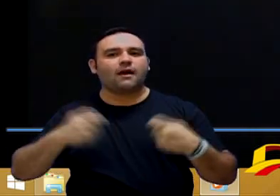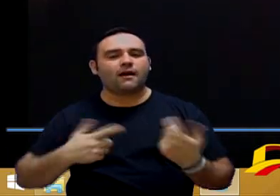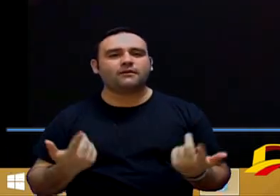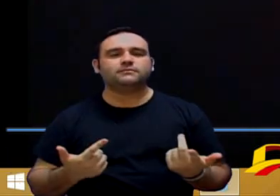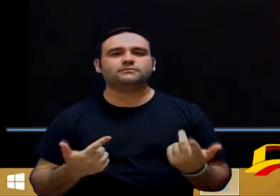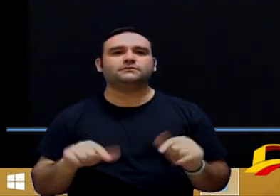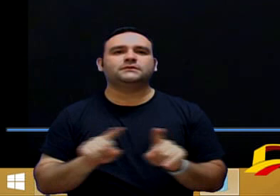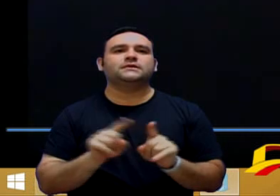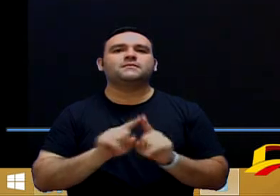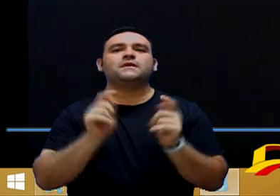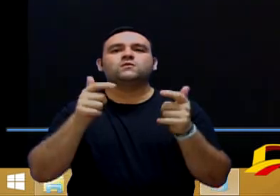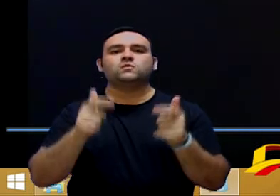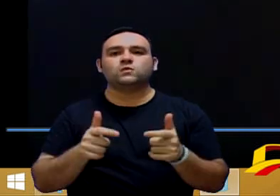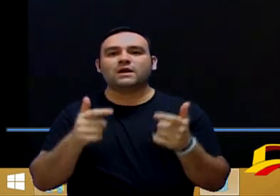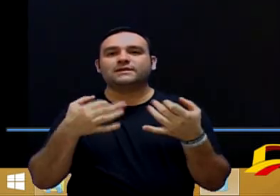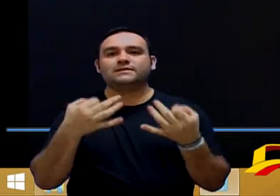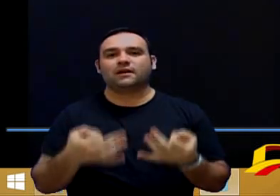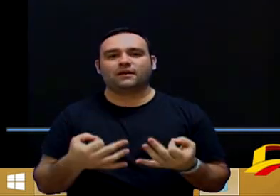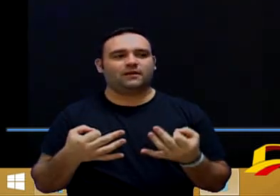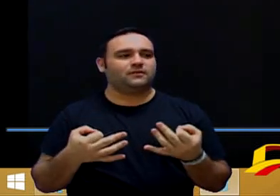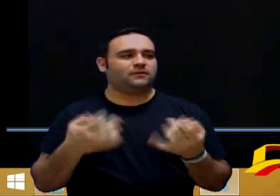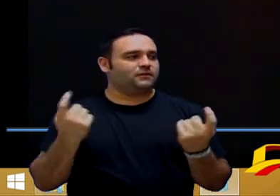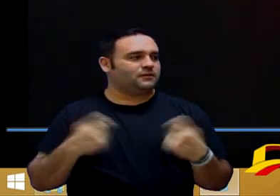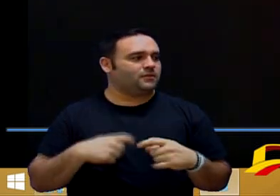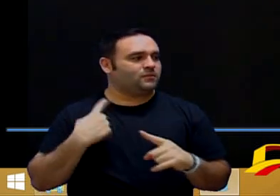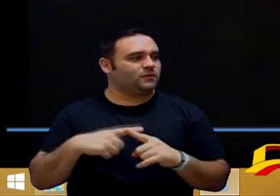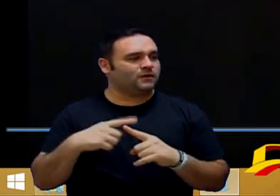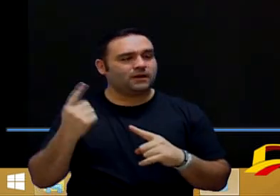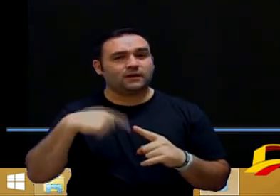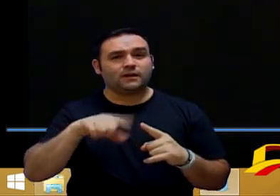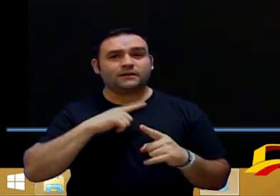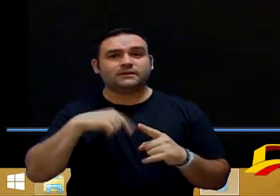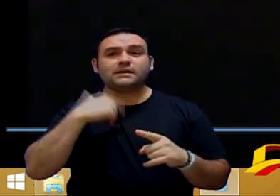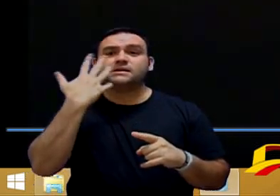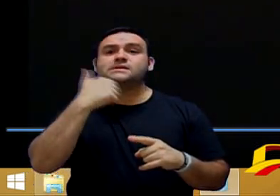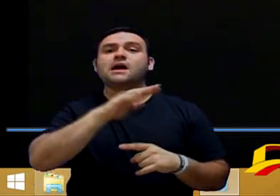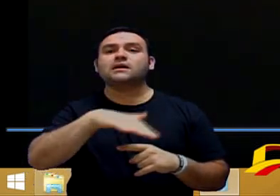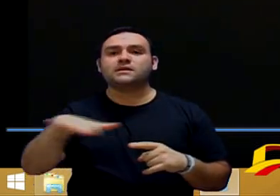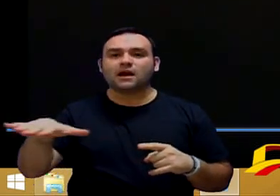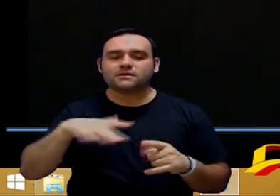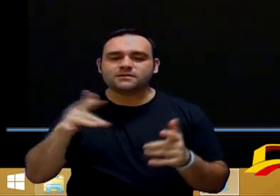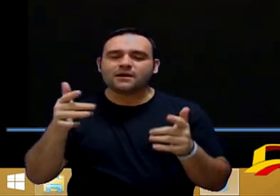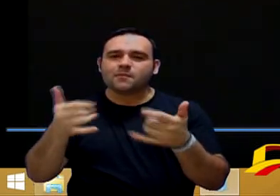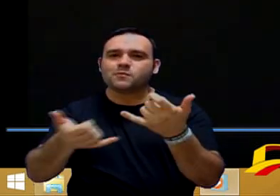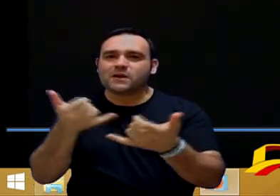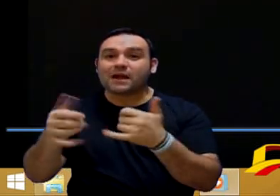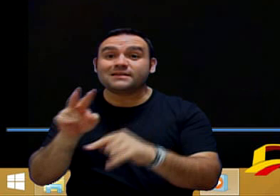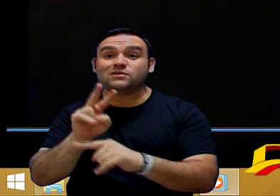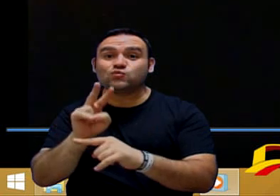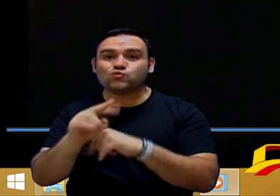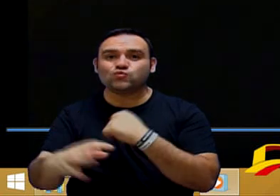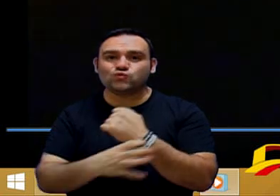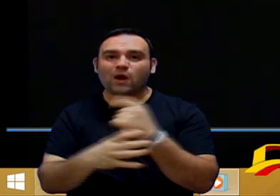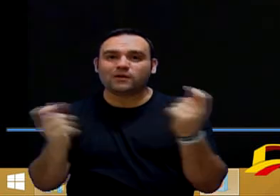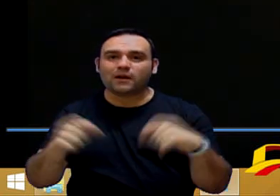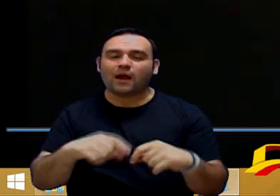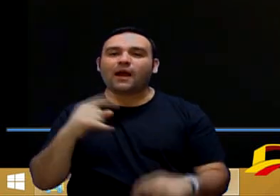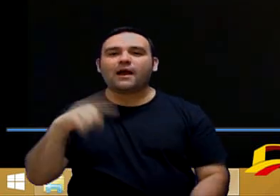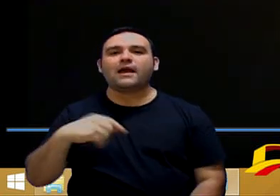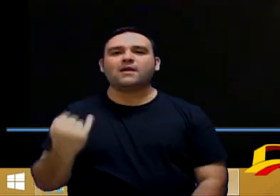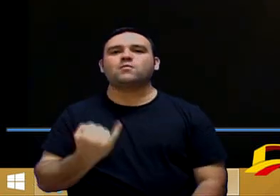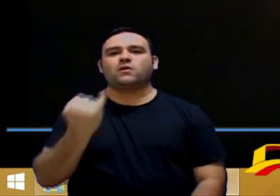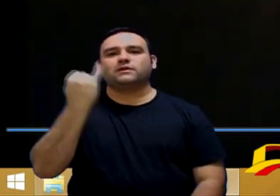um lugar adequado Onde posso deixar sua criança com segurança então é muito importante